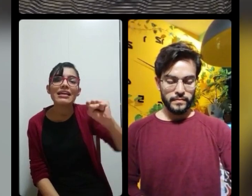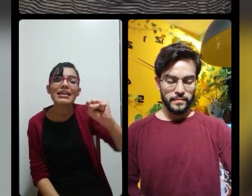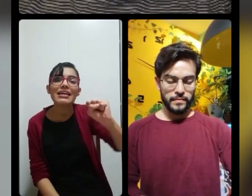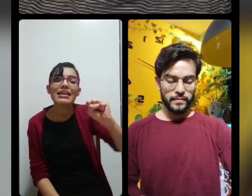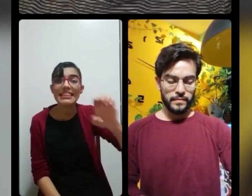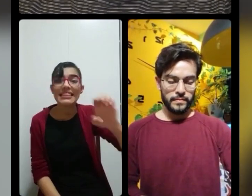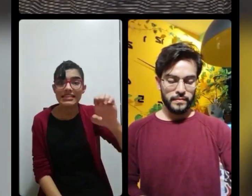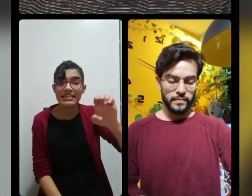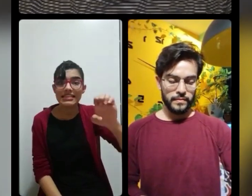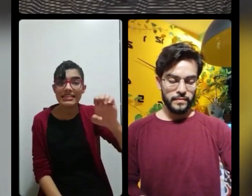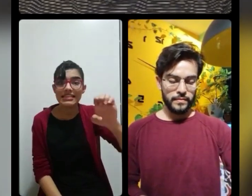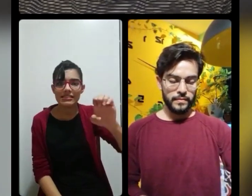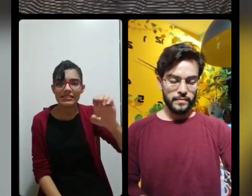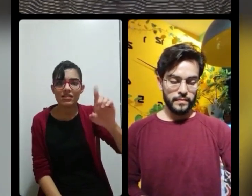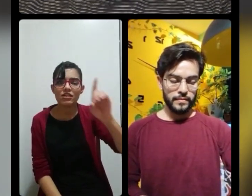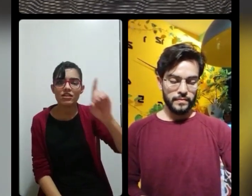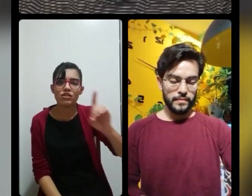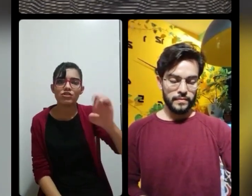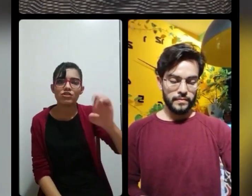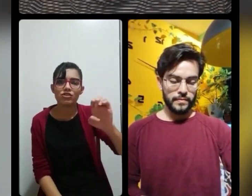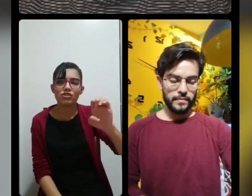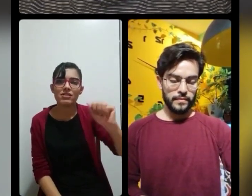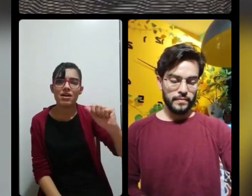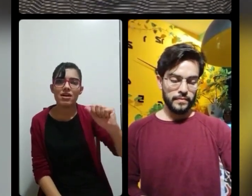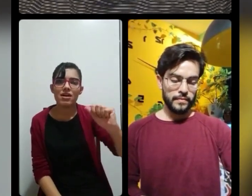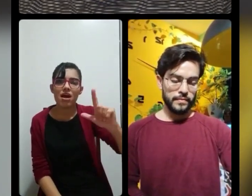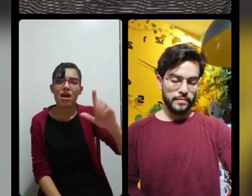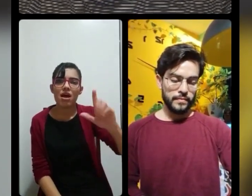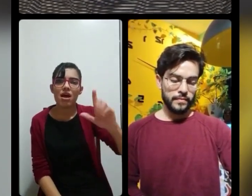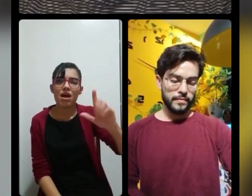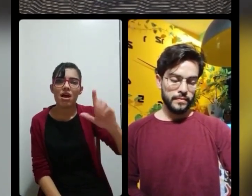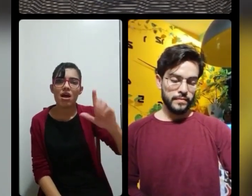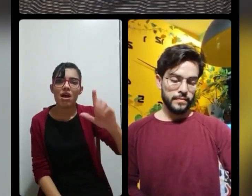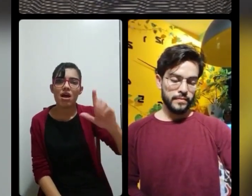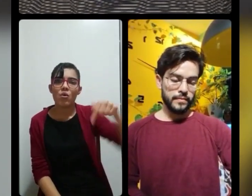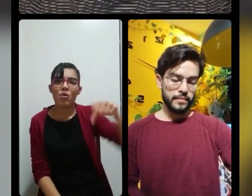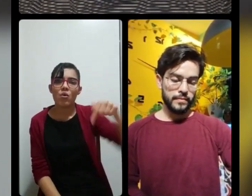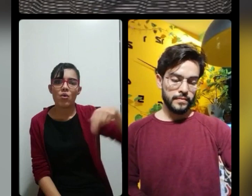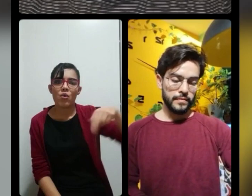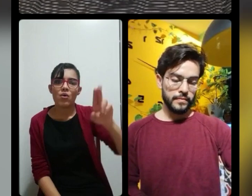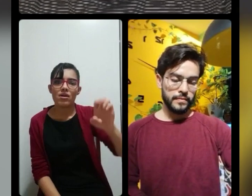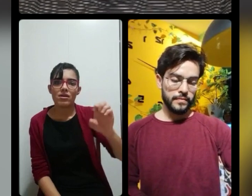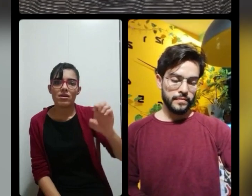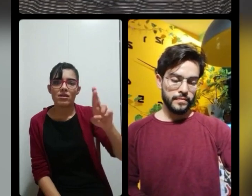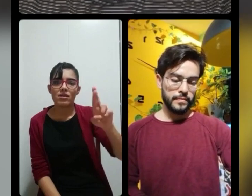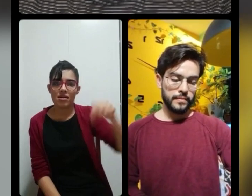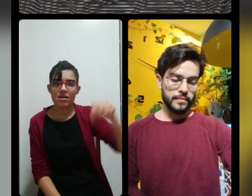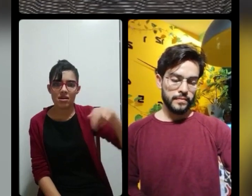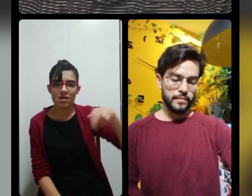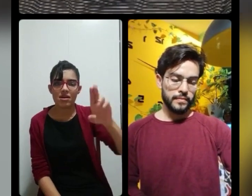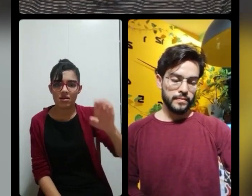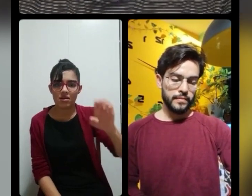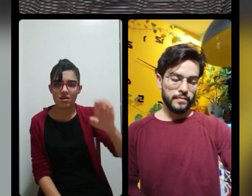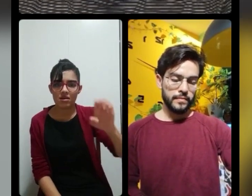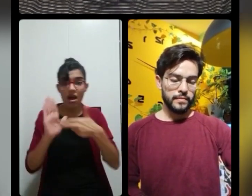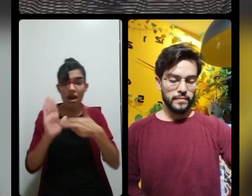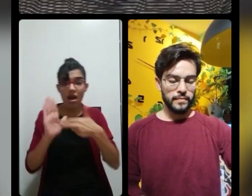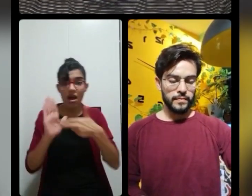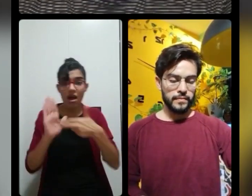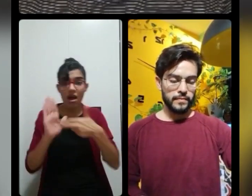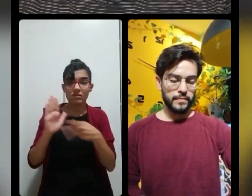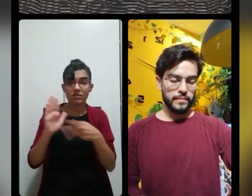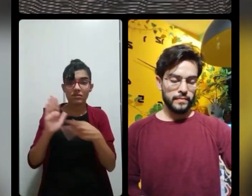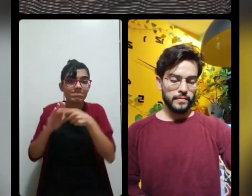é professora no Rio, foi fazer mestrado, e o tema do mestrado dela é exatamente comunicação gestual, em que ela cita Cascudo,